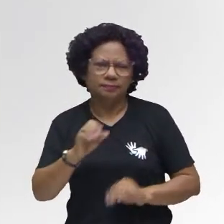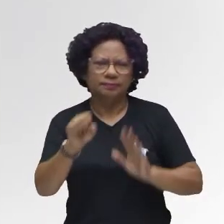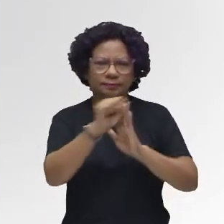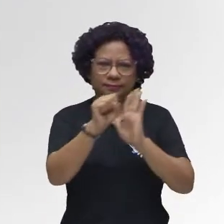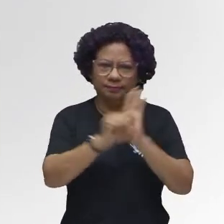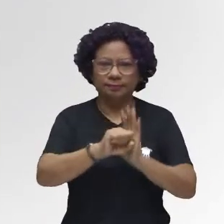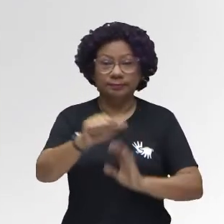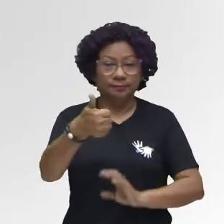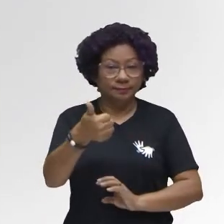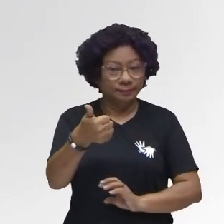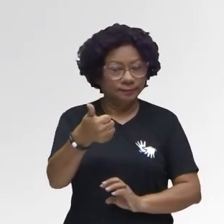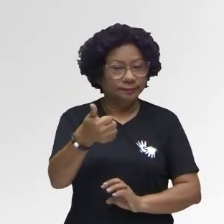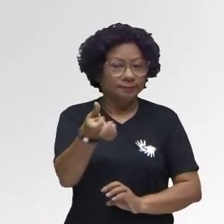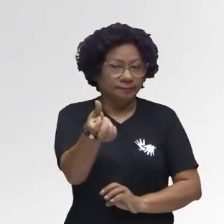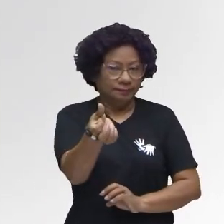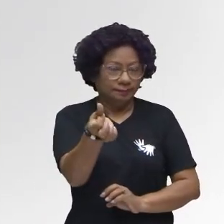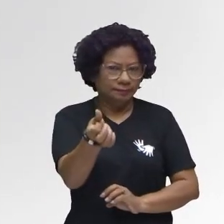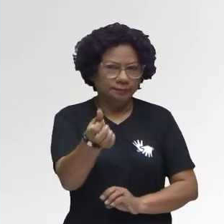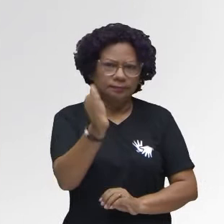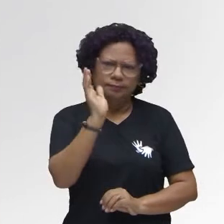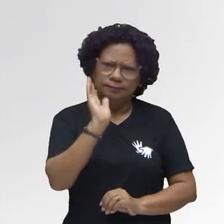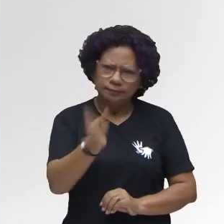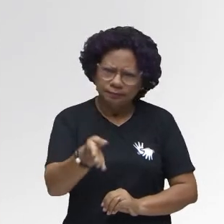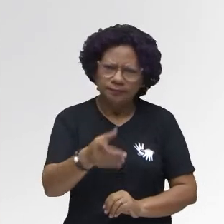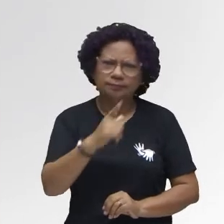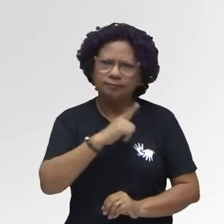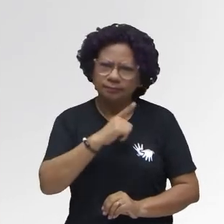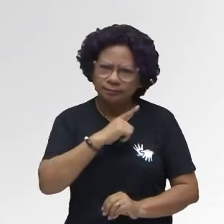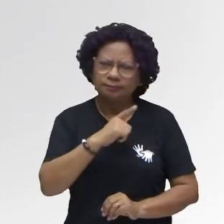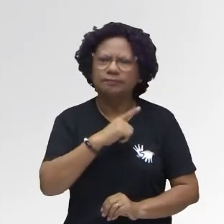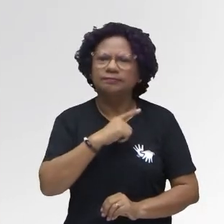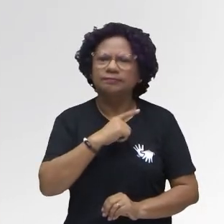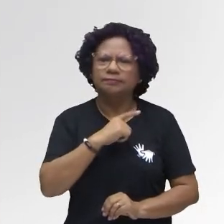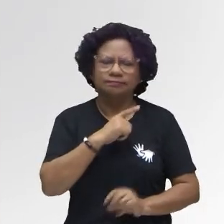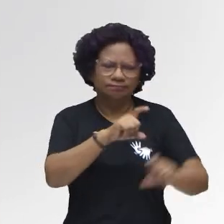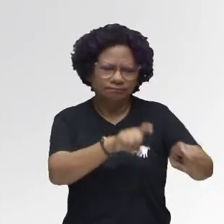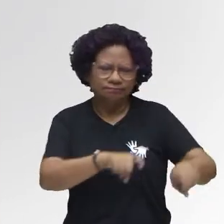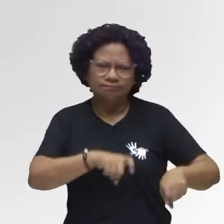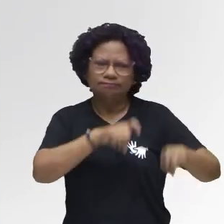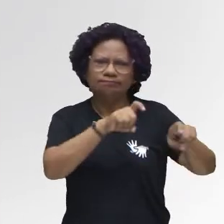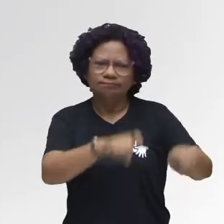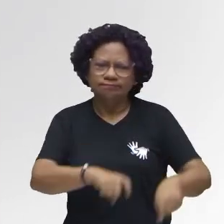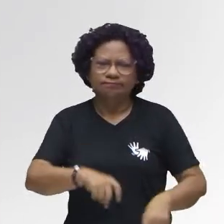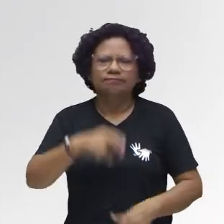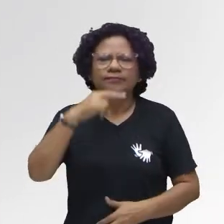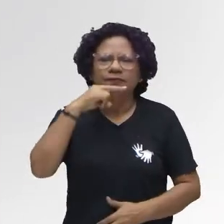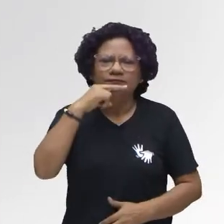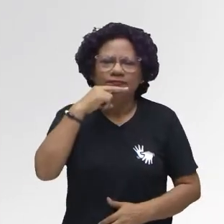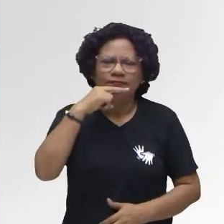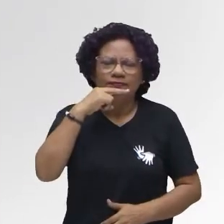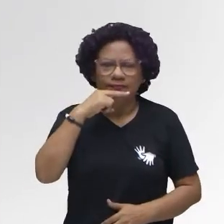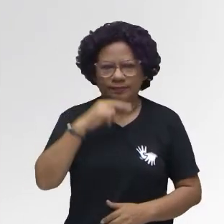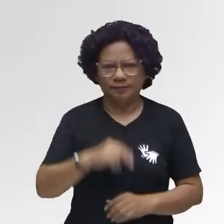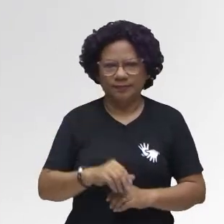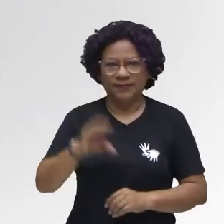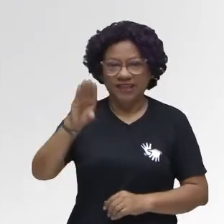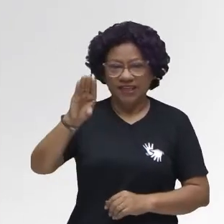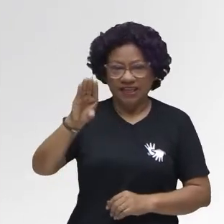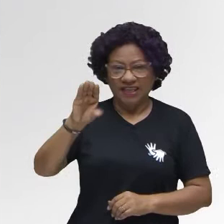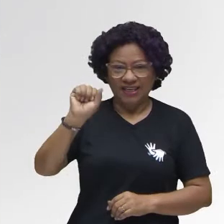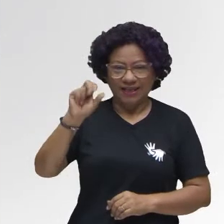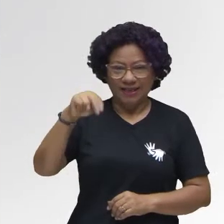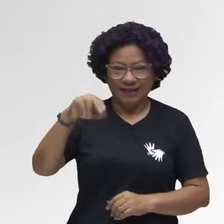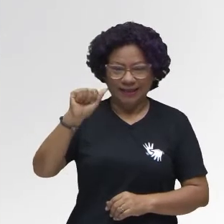já tinha os engenhos de açúcar e moenda. A primeira imagem para vocês, apesar de estar bem colorida e